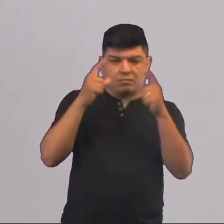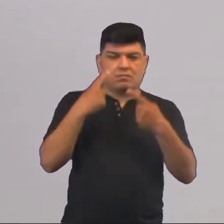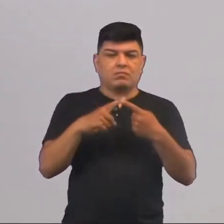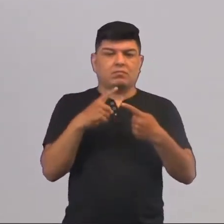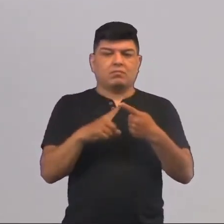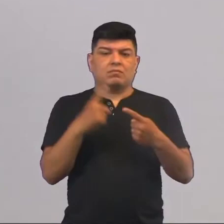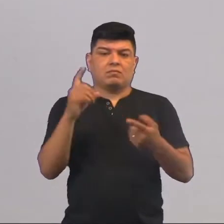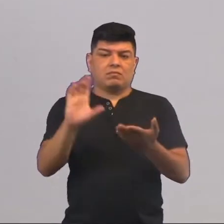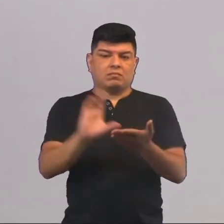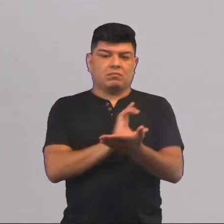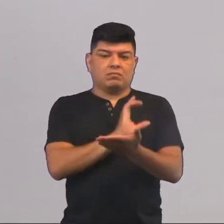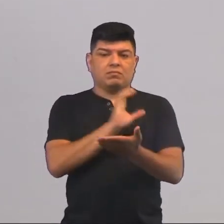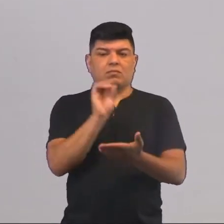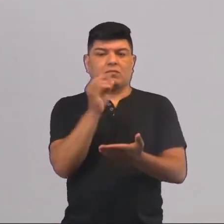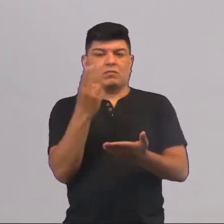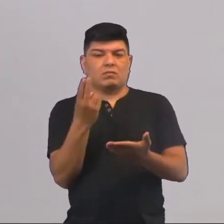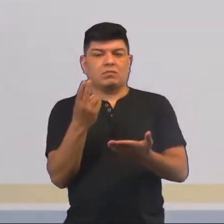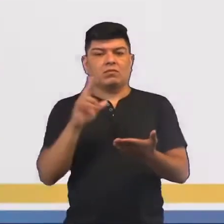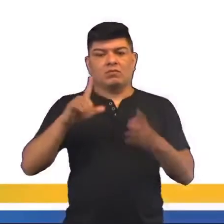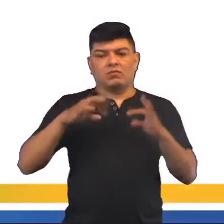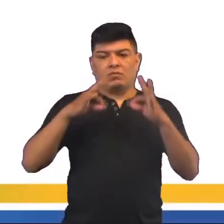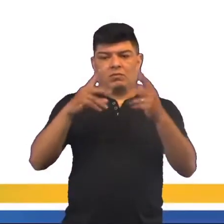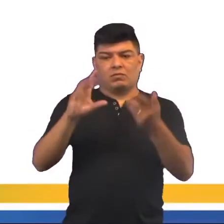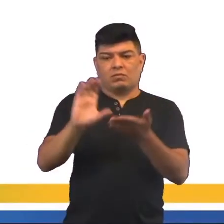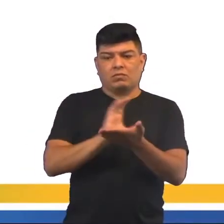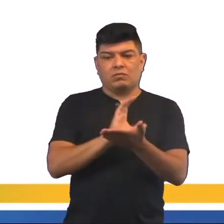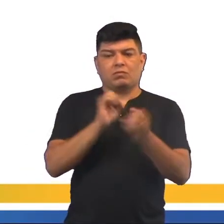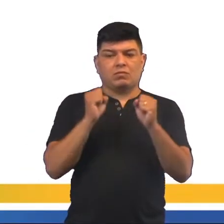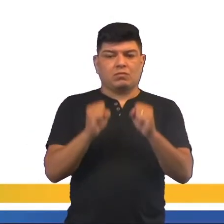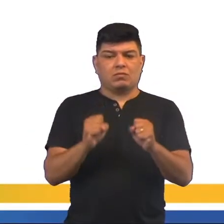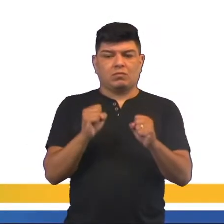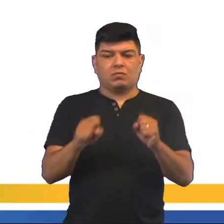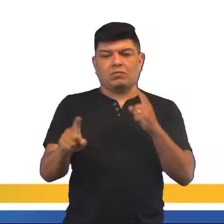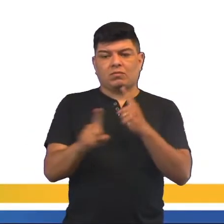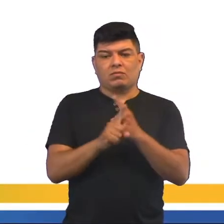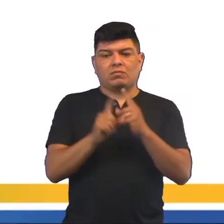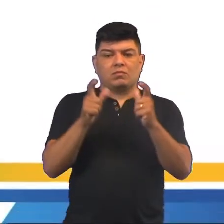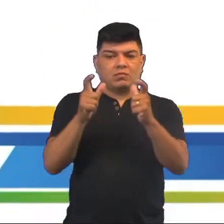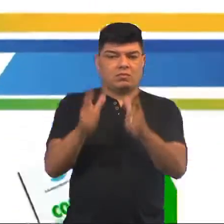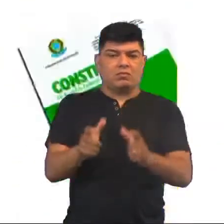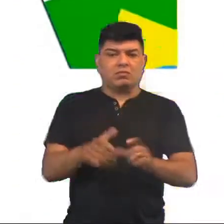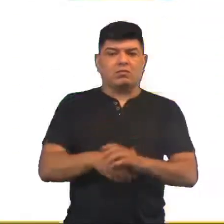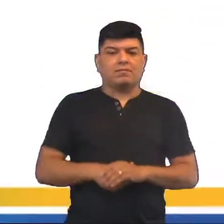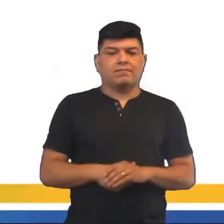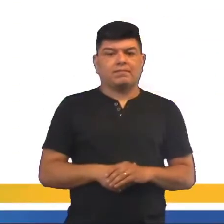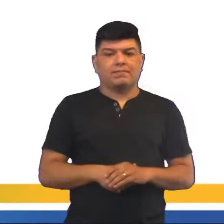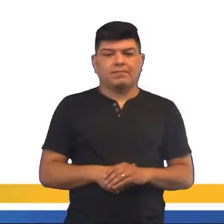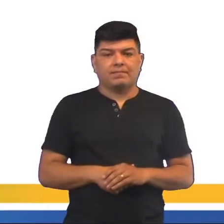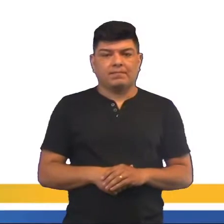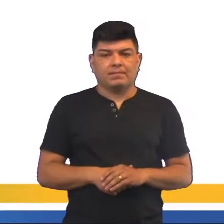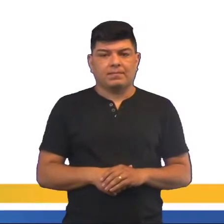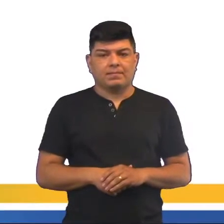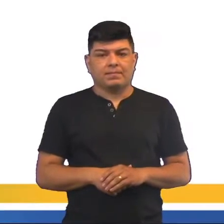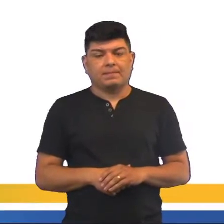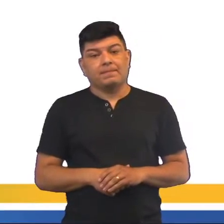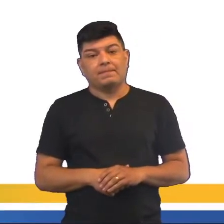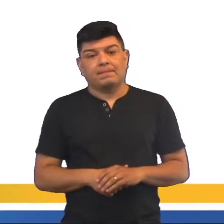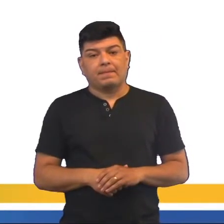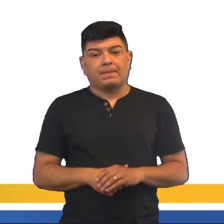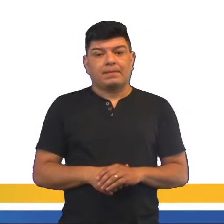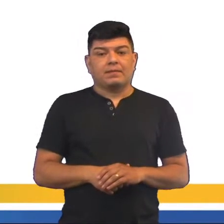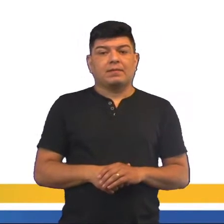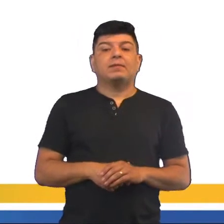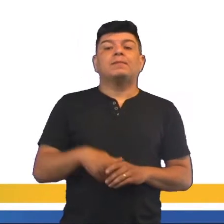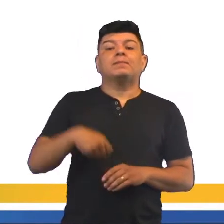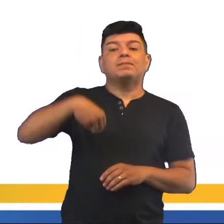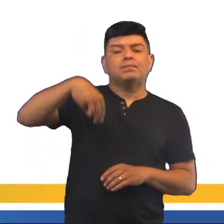causa de um recurso ou por causa de todos os recursos que podem ser encontrados naquela região. E aí, quem